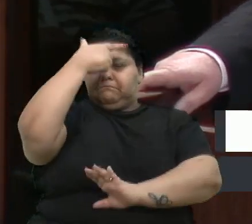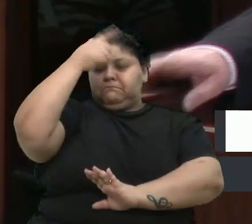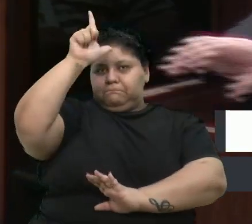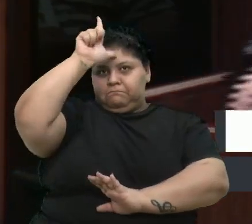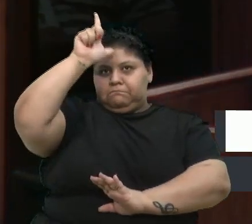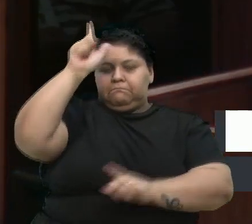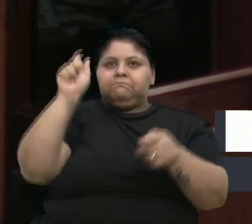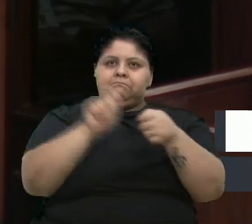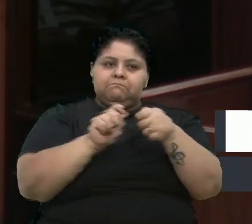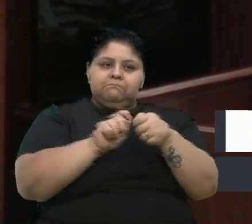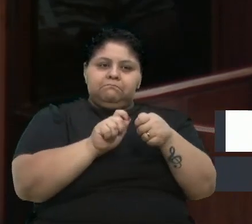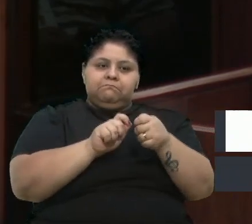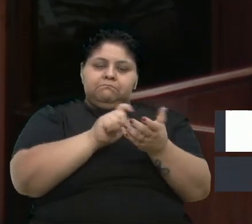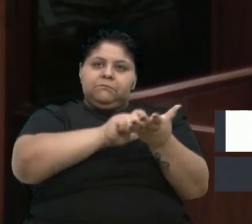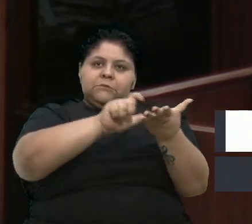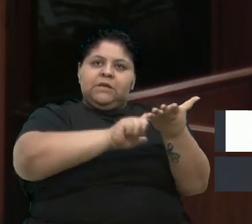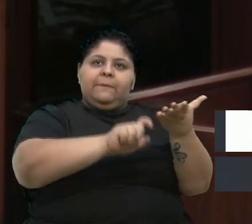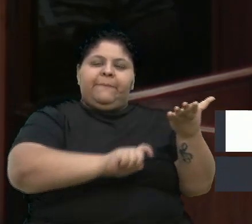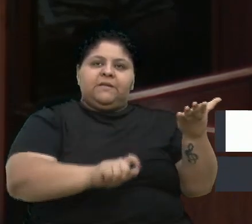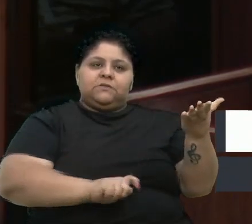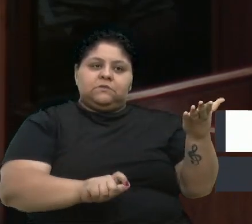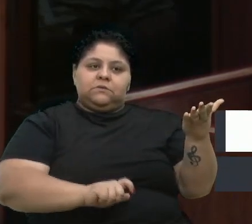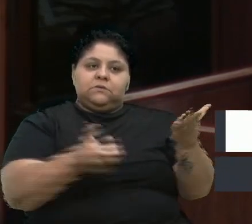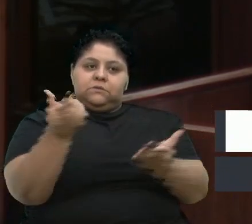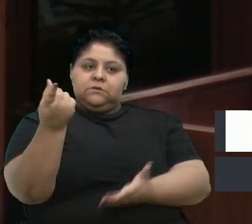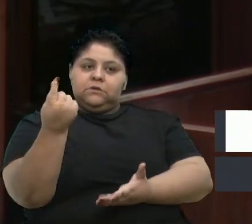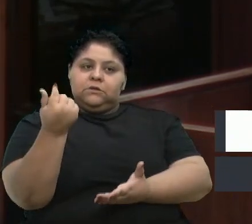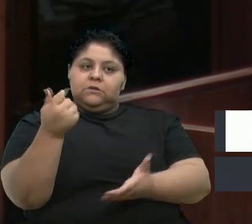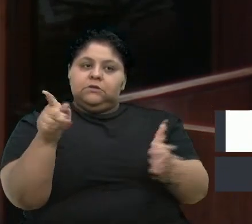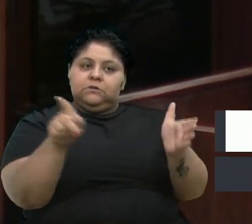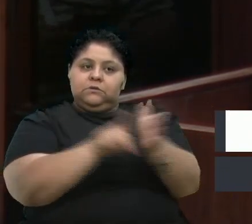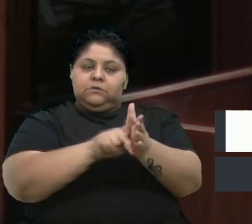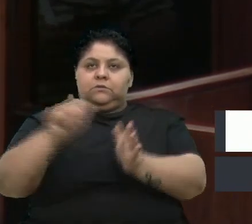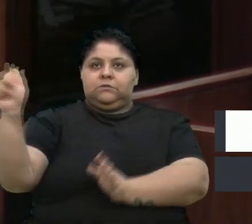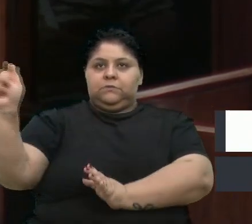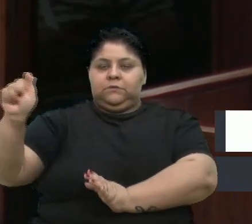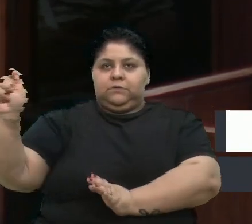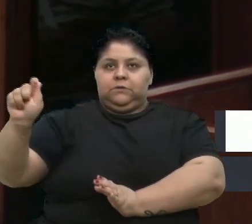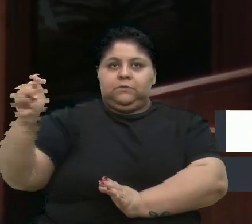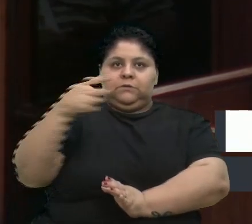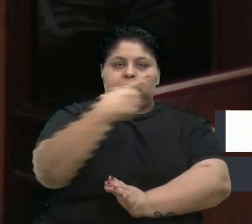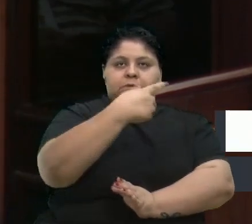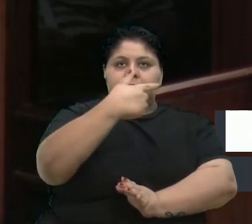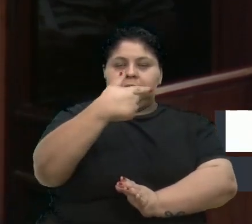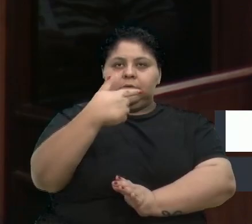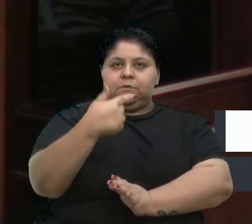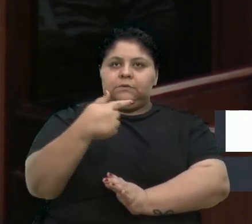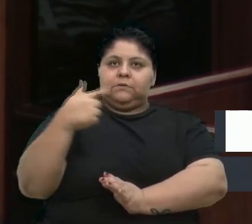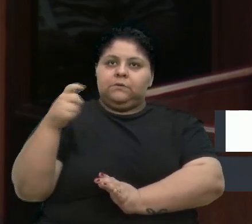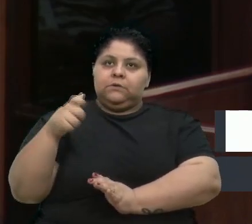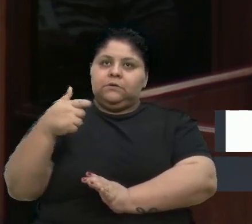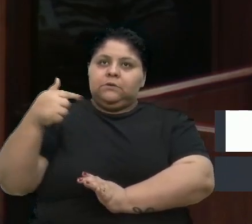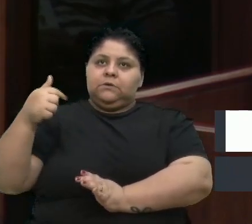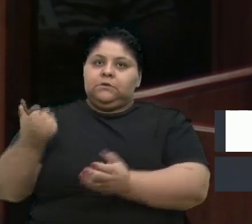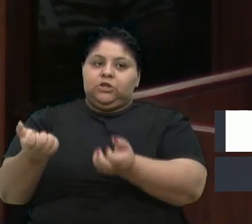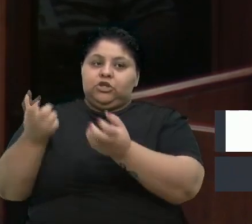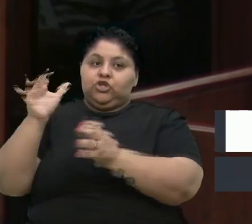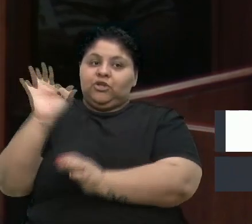imprimir pesos. Isso representa 117 toneladas de cédulas de